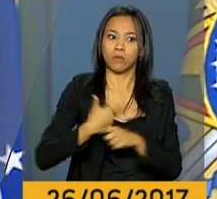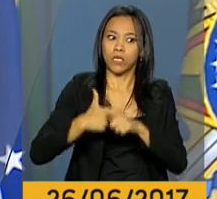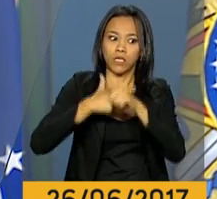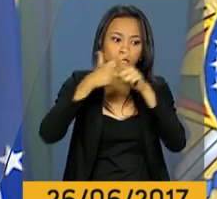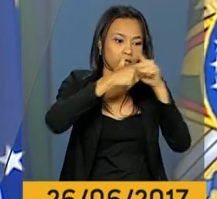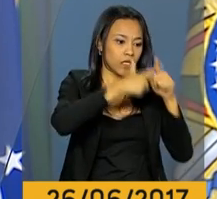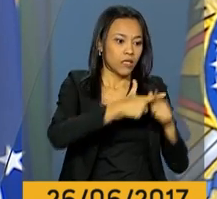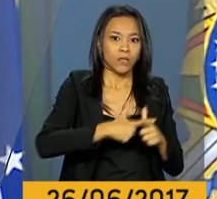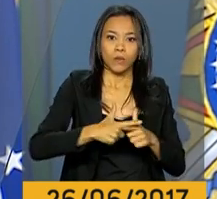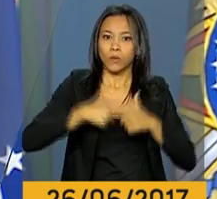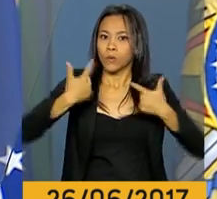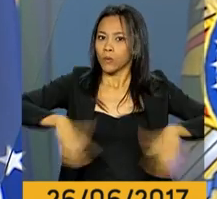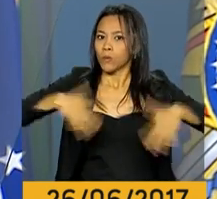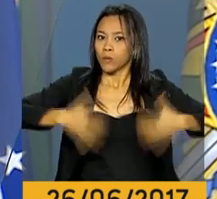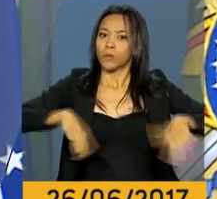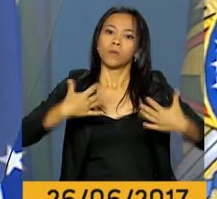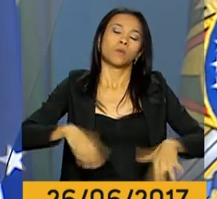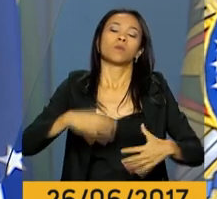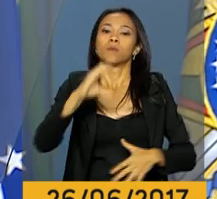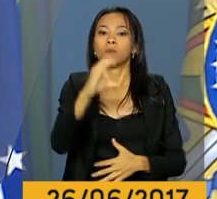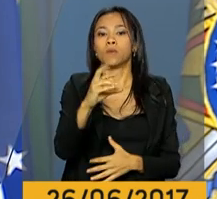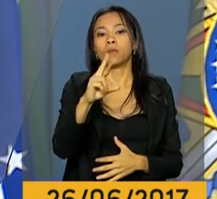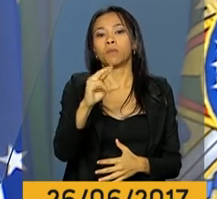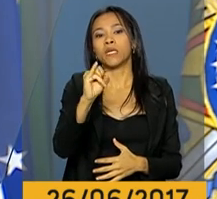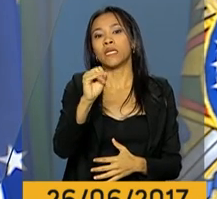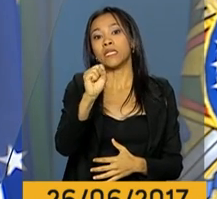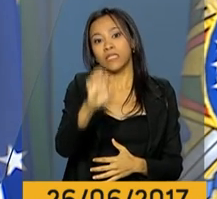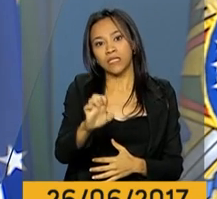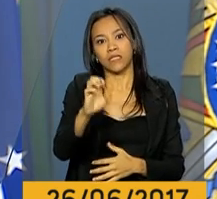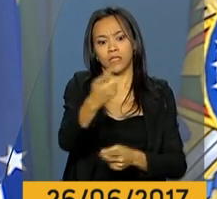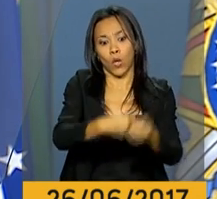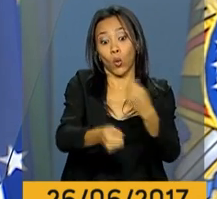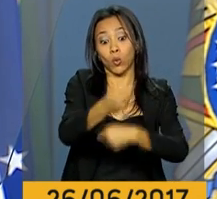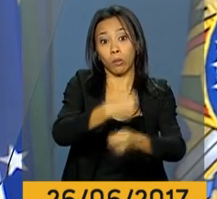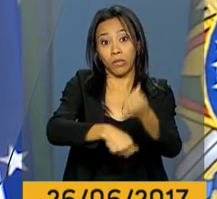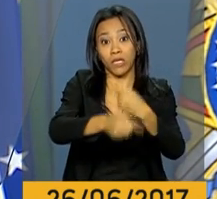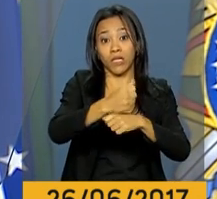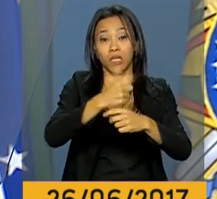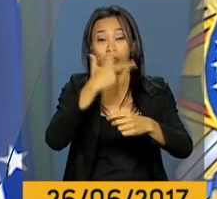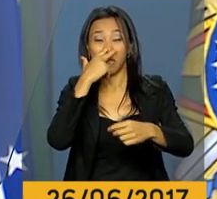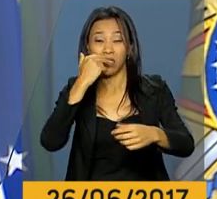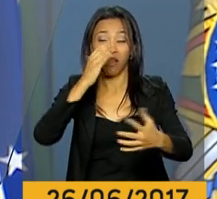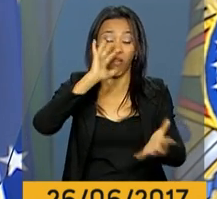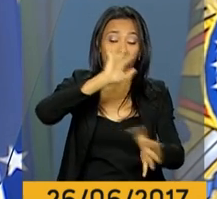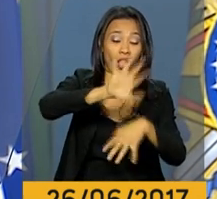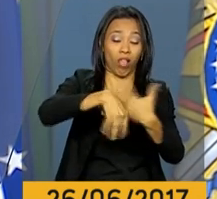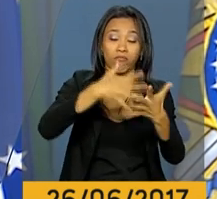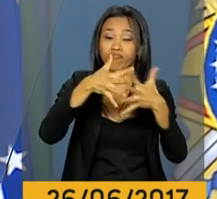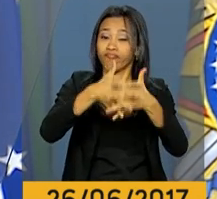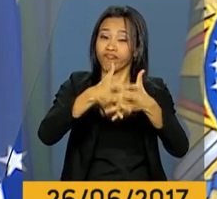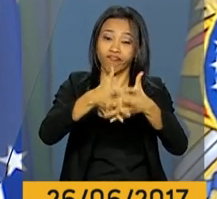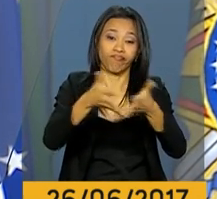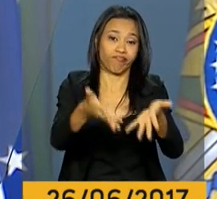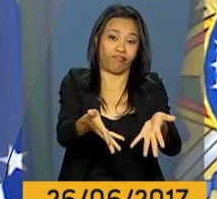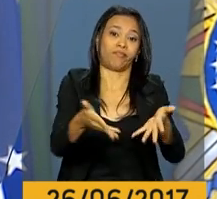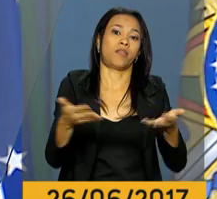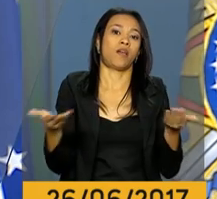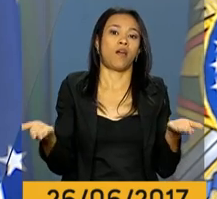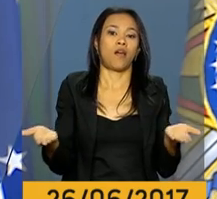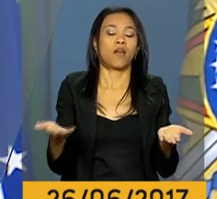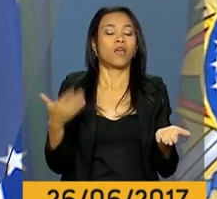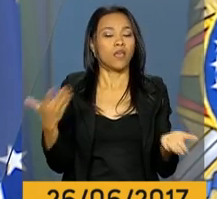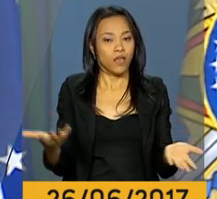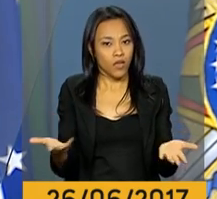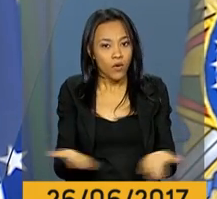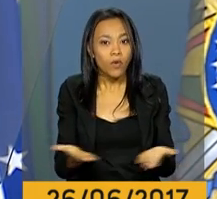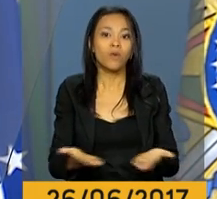com a economia pouco fora dos Trilhos né E Agora Nós temos direção não é isto eu não isto eu não me canso de